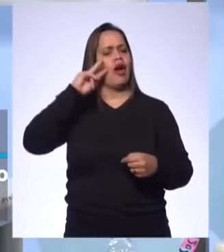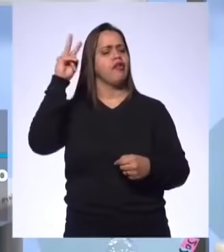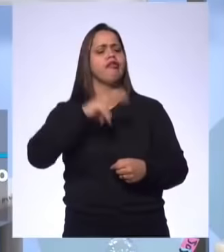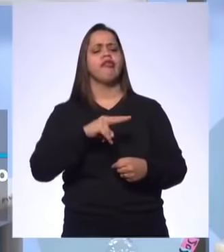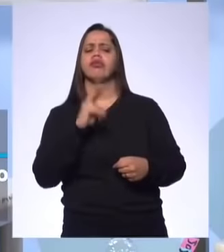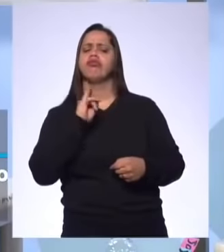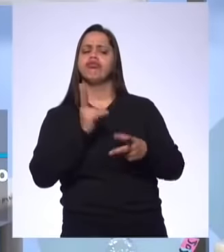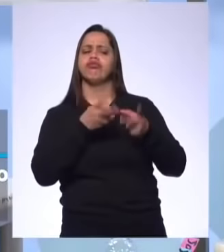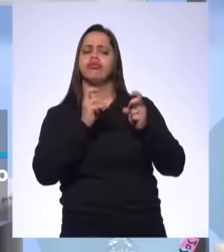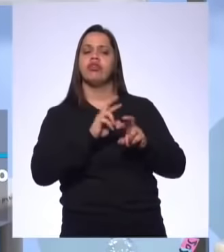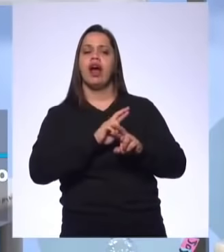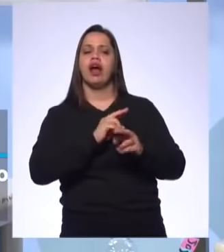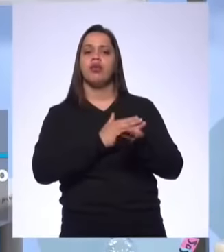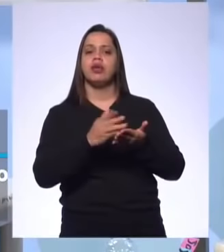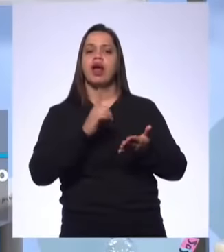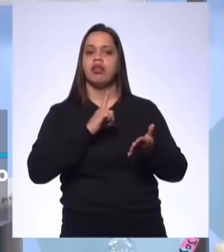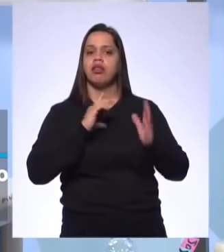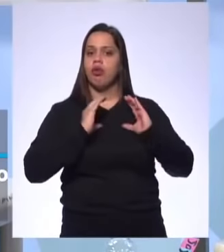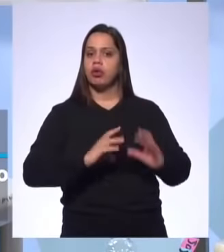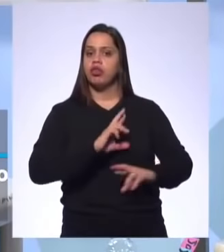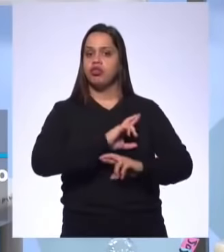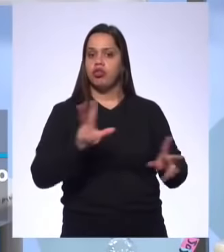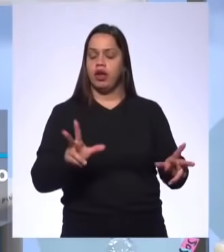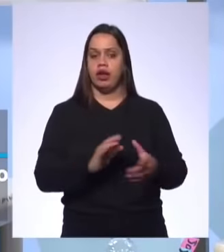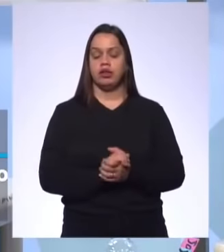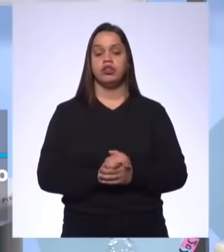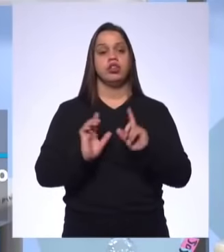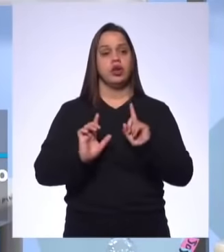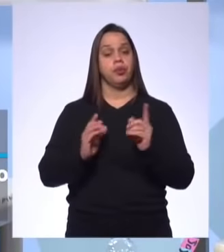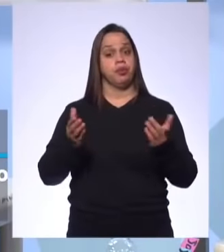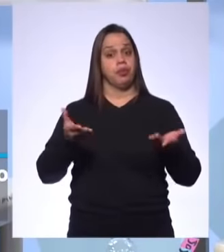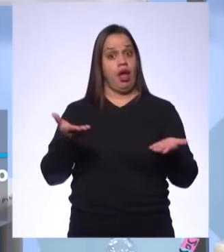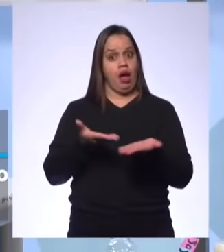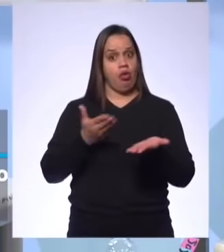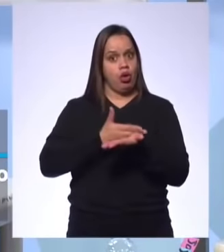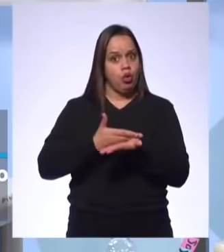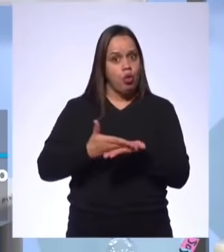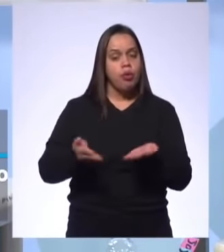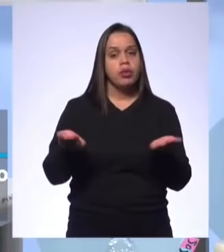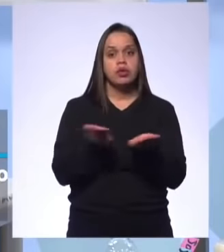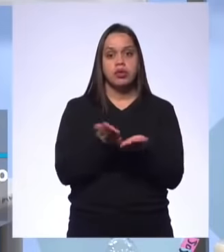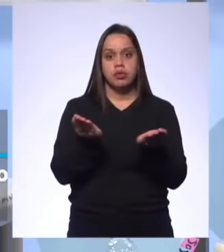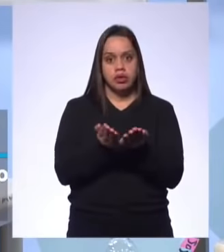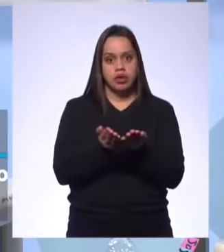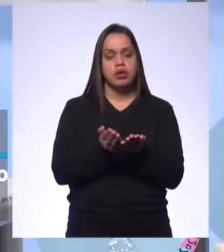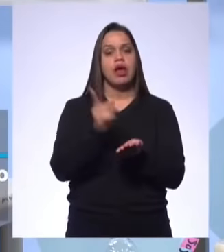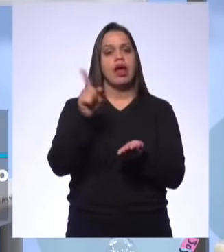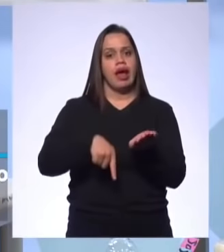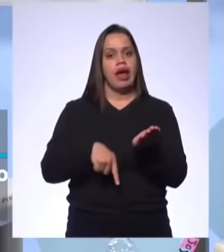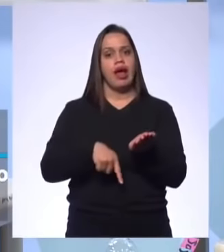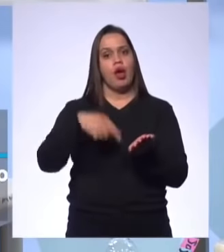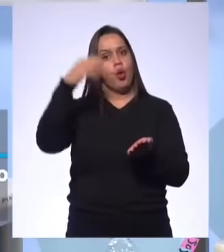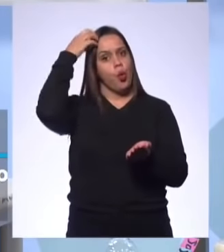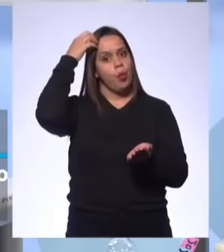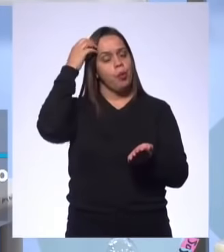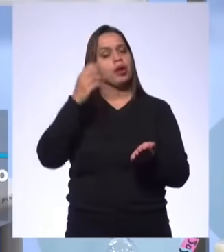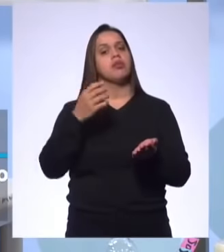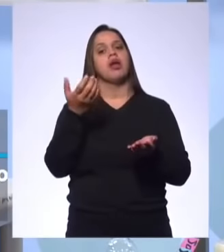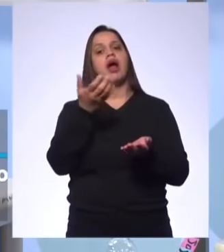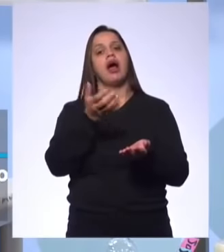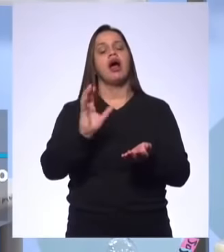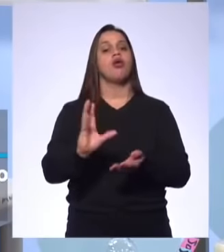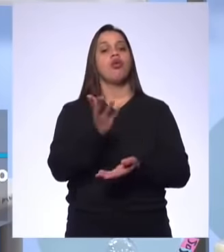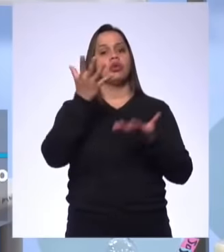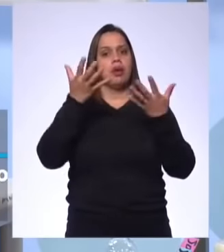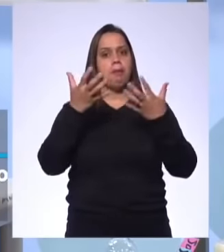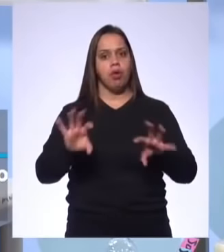E o cristianismo, que agora no princípio é uma das causas para a desarticulação do Império Romano, ele